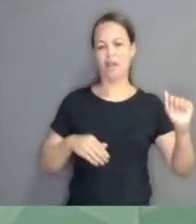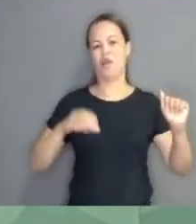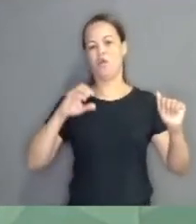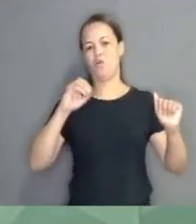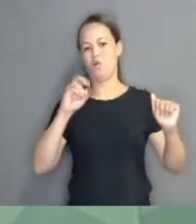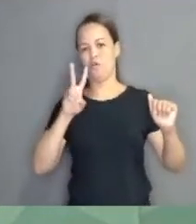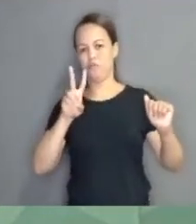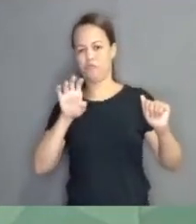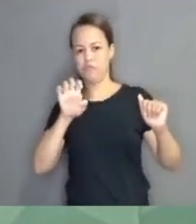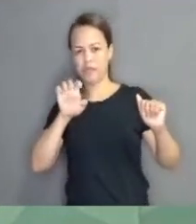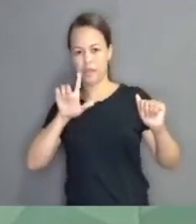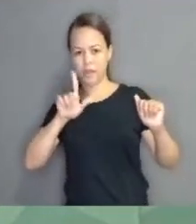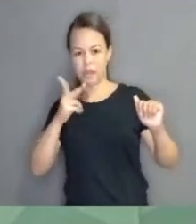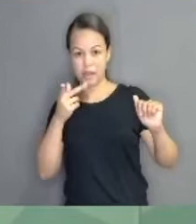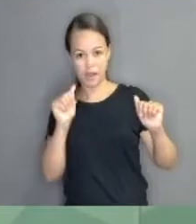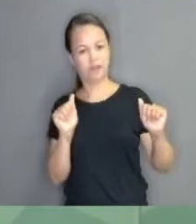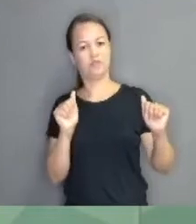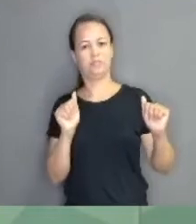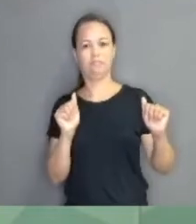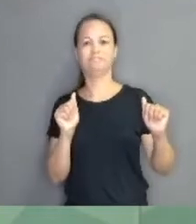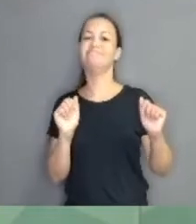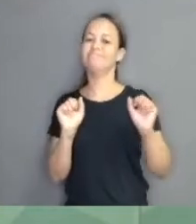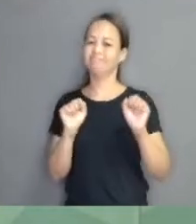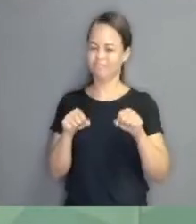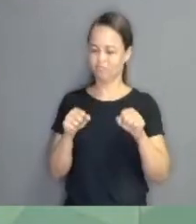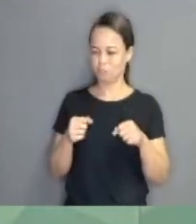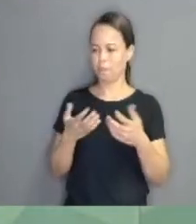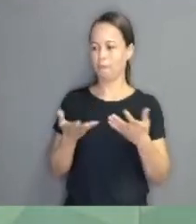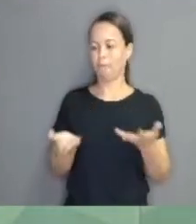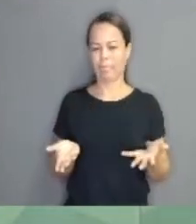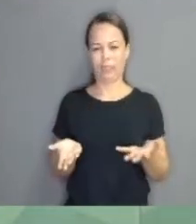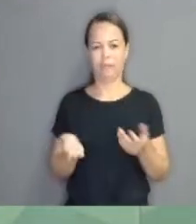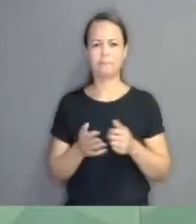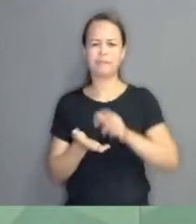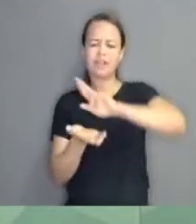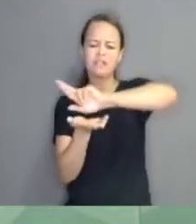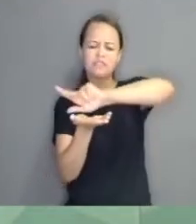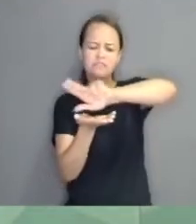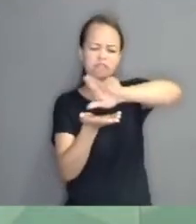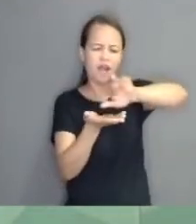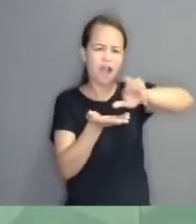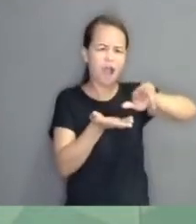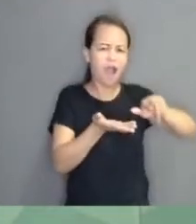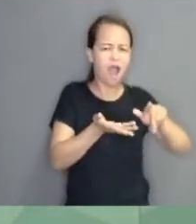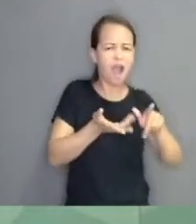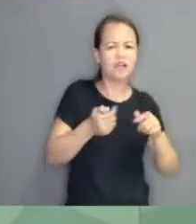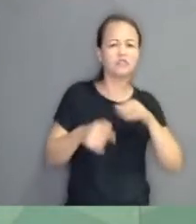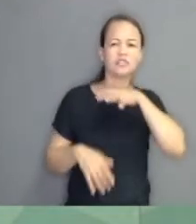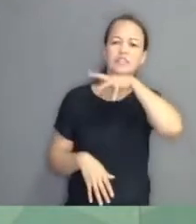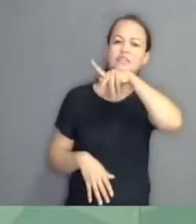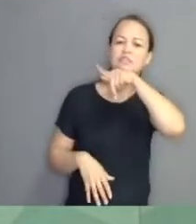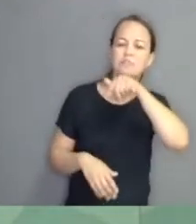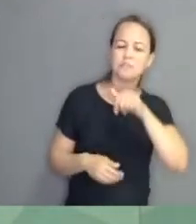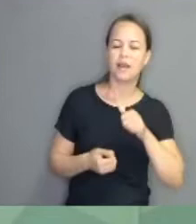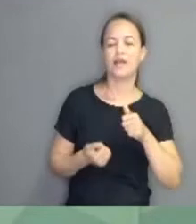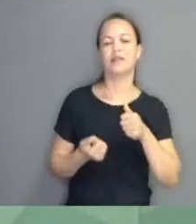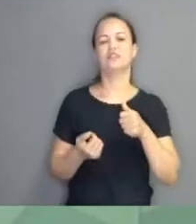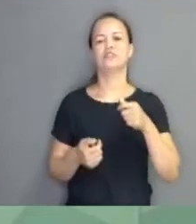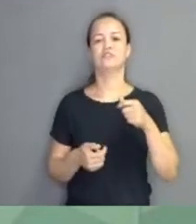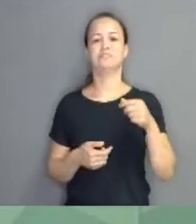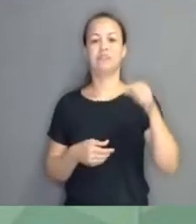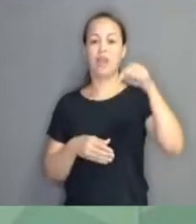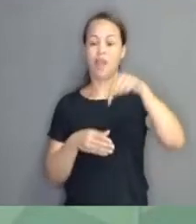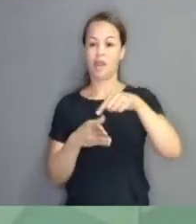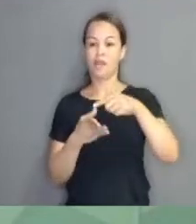ovelha isso mesmo pessoal então tem vários animais aqui que